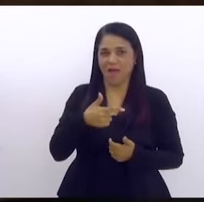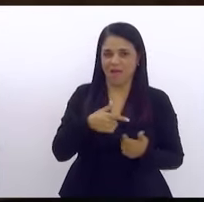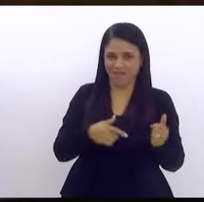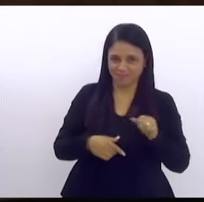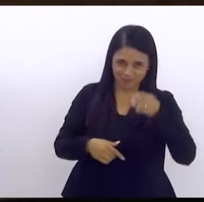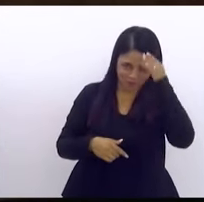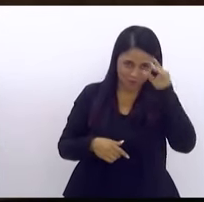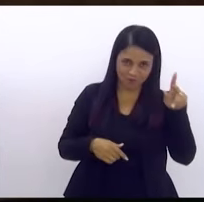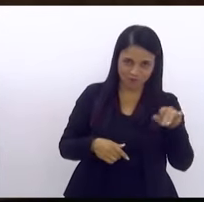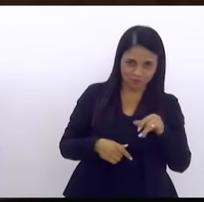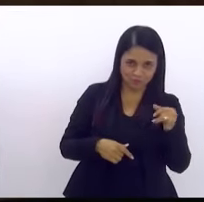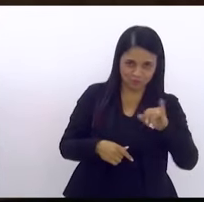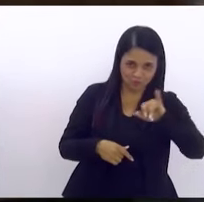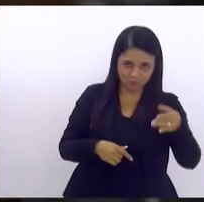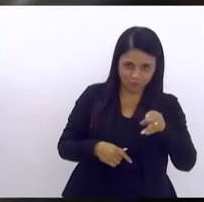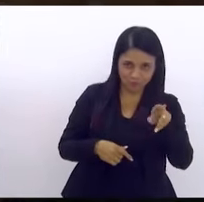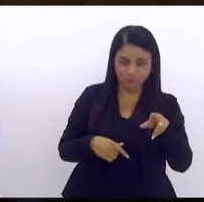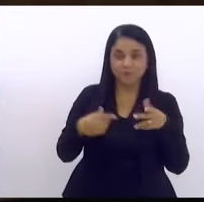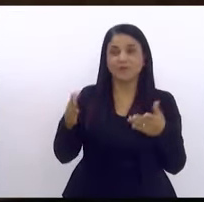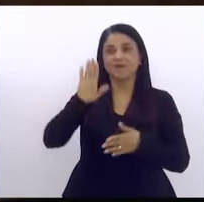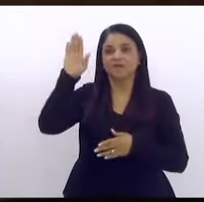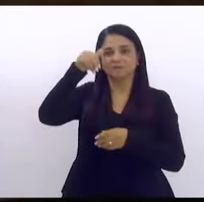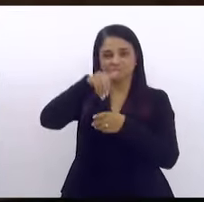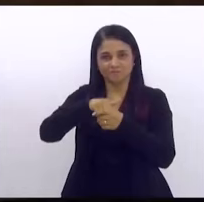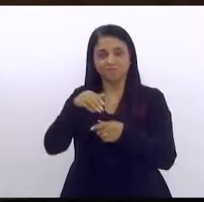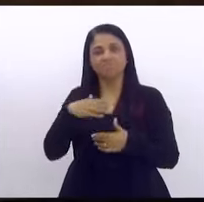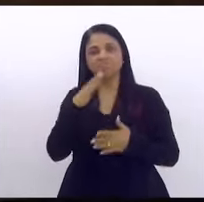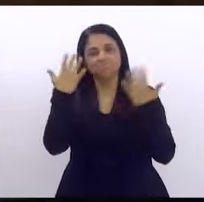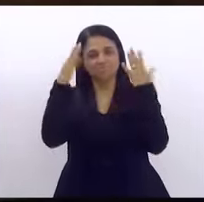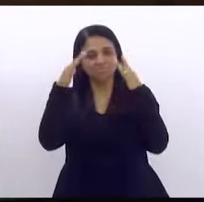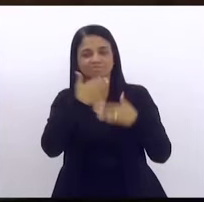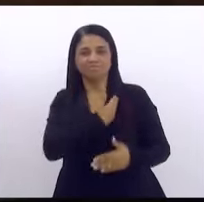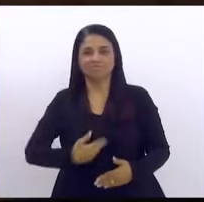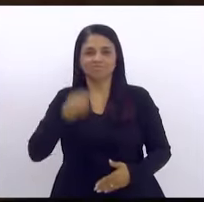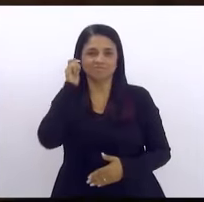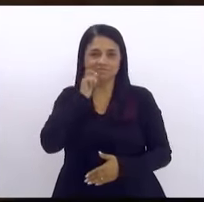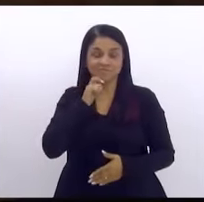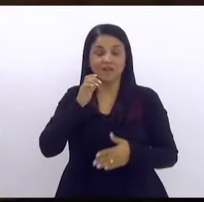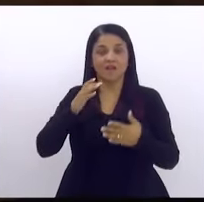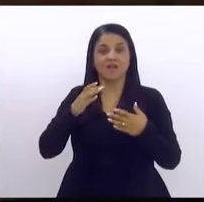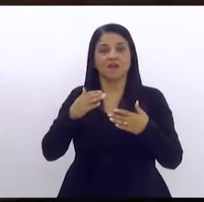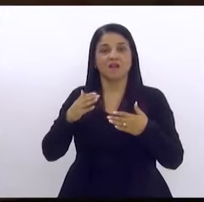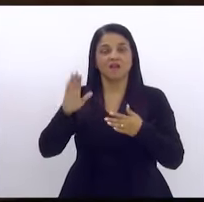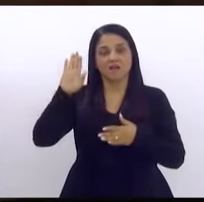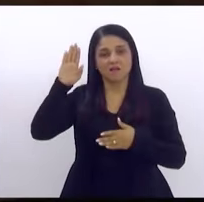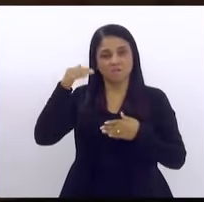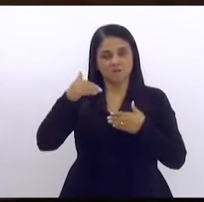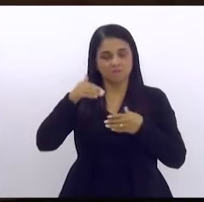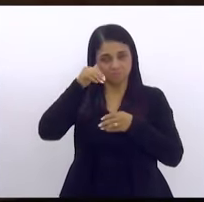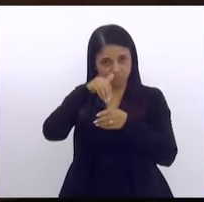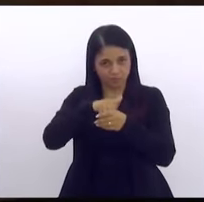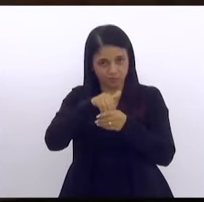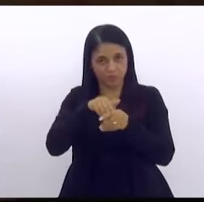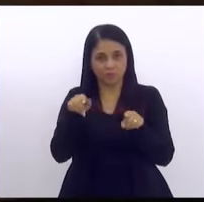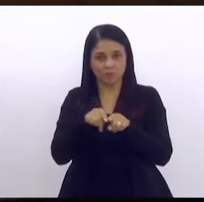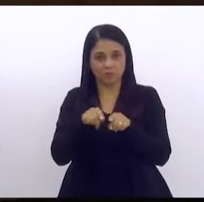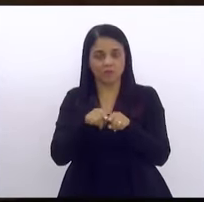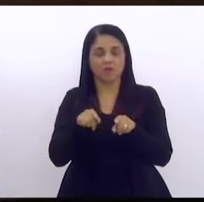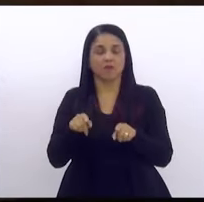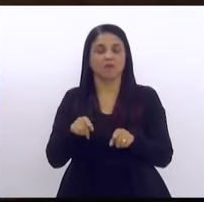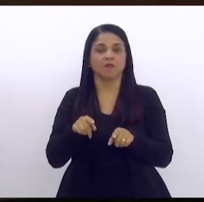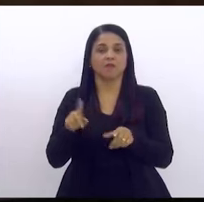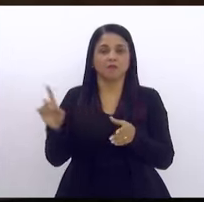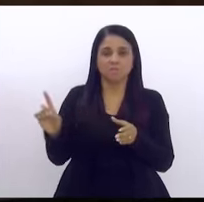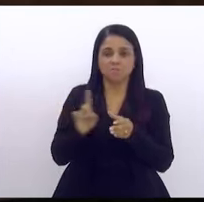declaração de voto aqui brevemente, parabenizar o governador Cláudio Castro durante a campanha eleitoral e também, né, fazendo parte